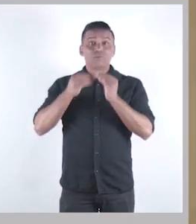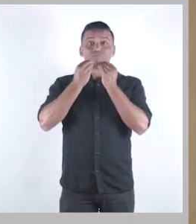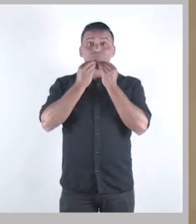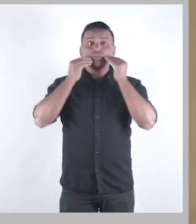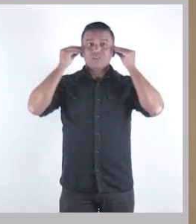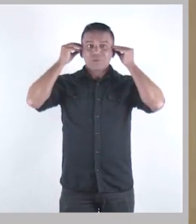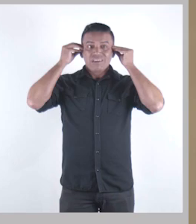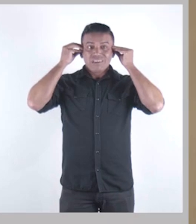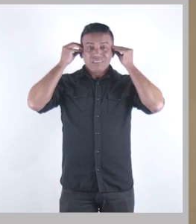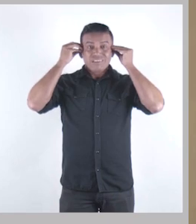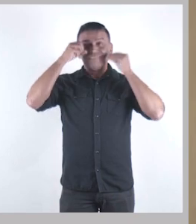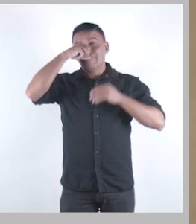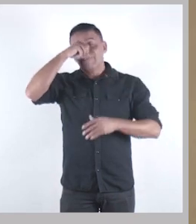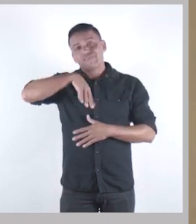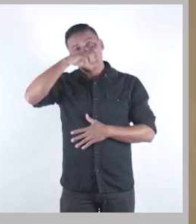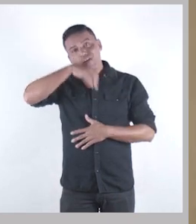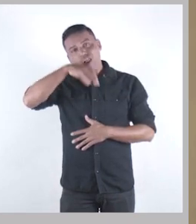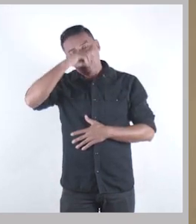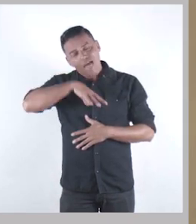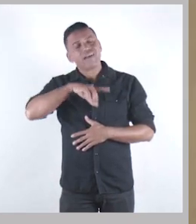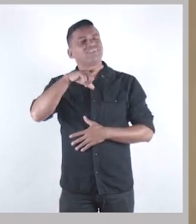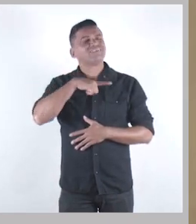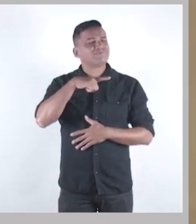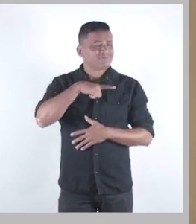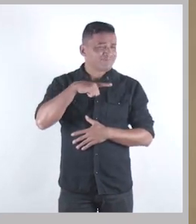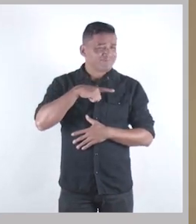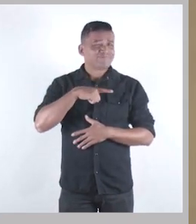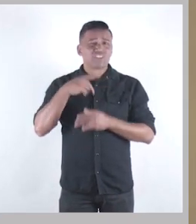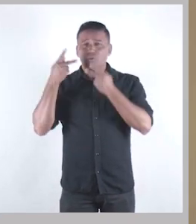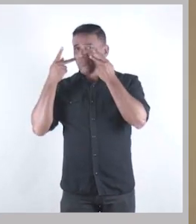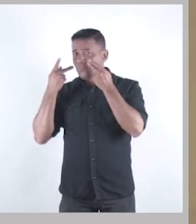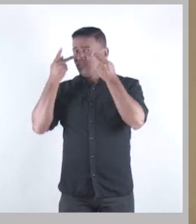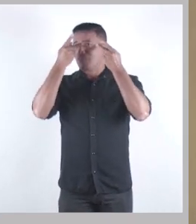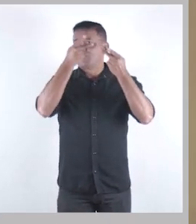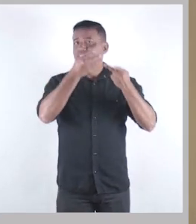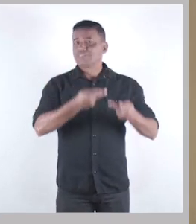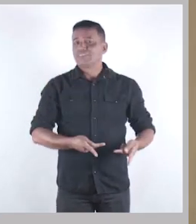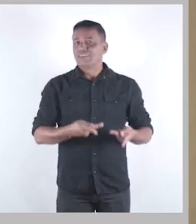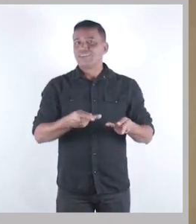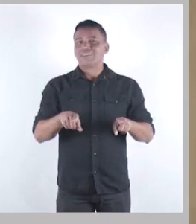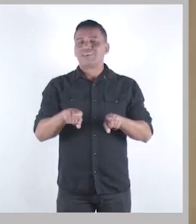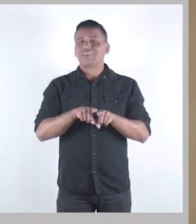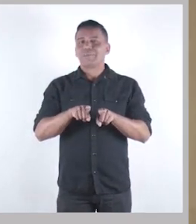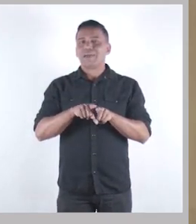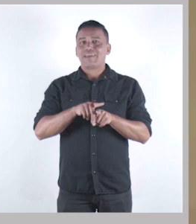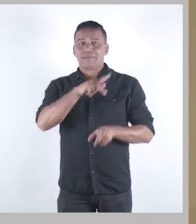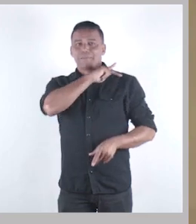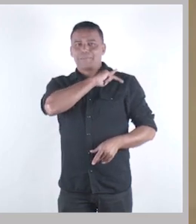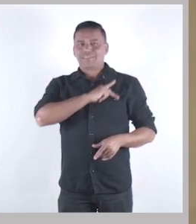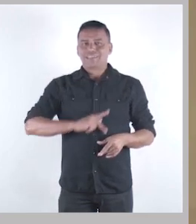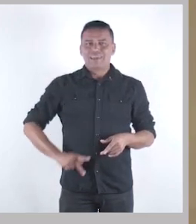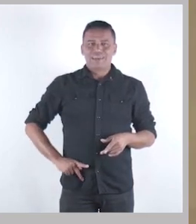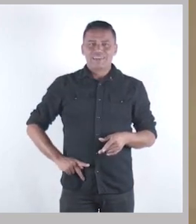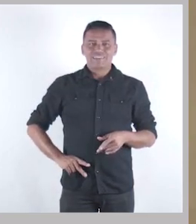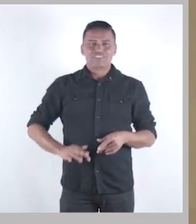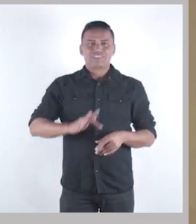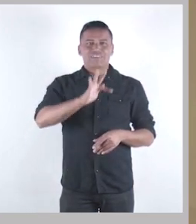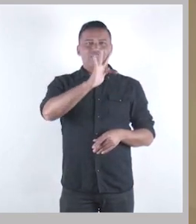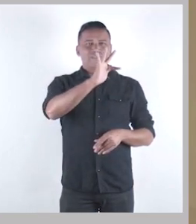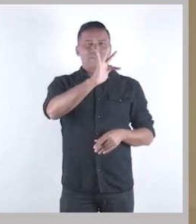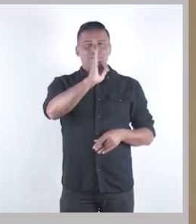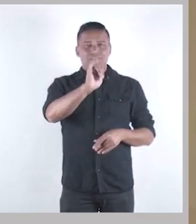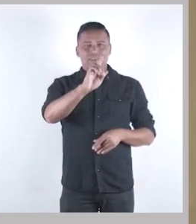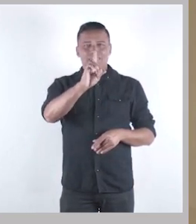do Apartheid. E nas visitas que tivemos de Fidel Castro e de Samora Machel, que foi o primeiro presidente de Moçambique,